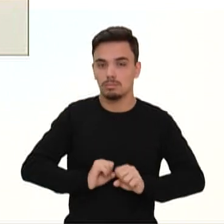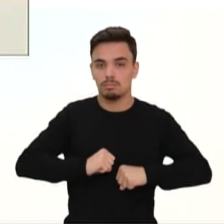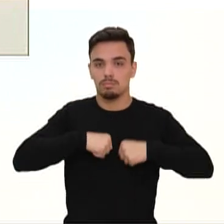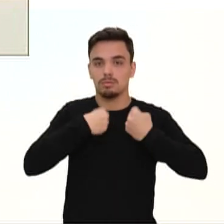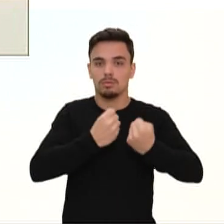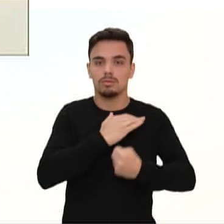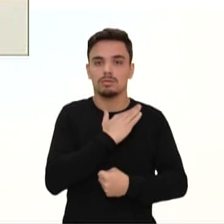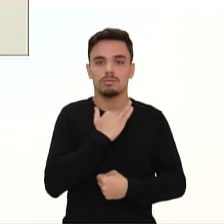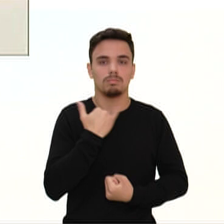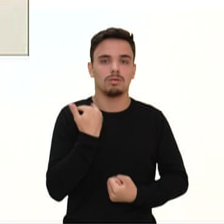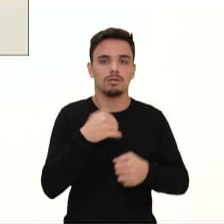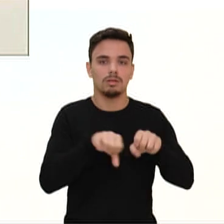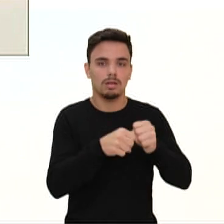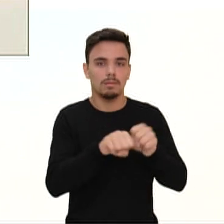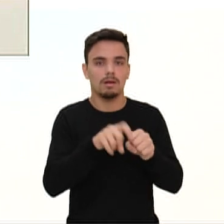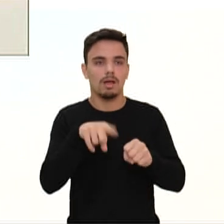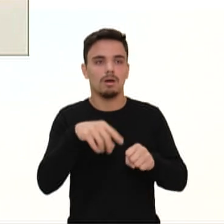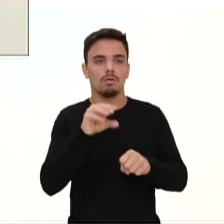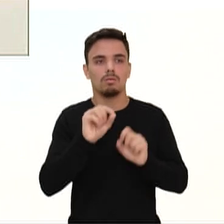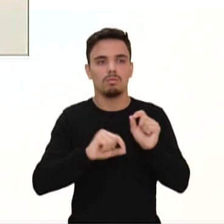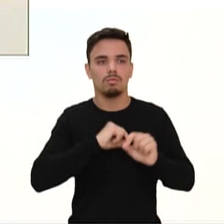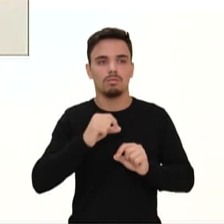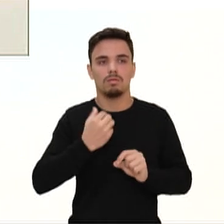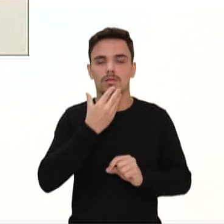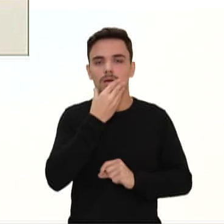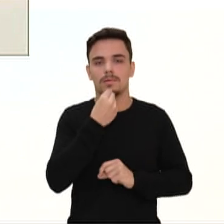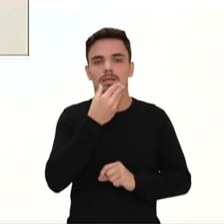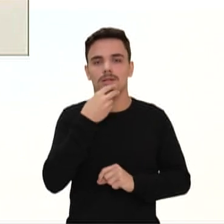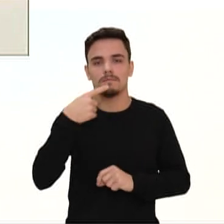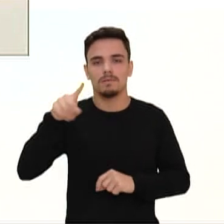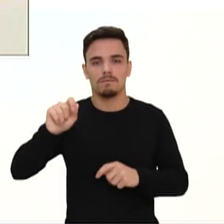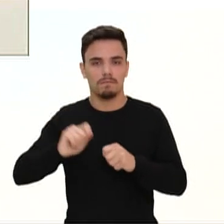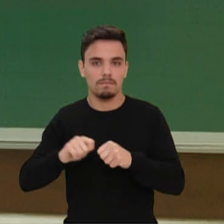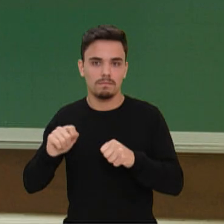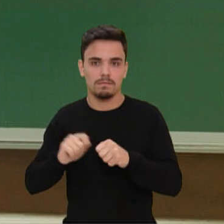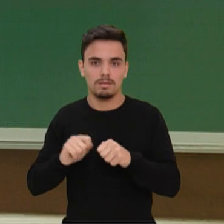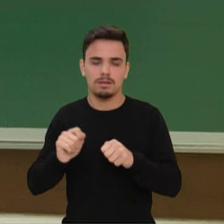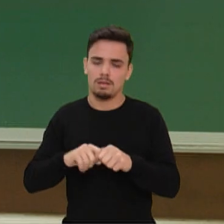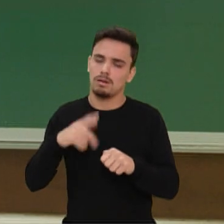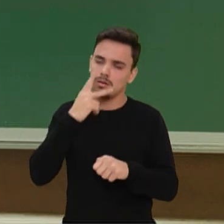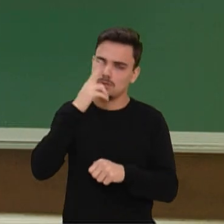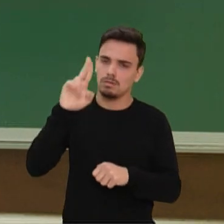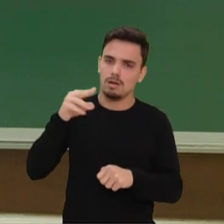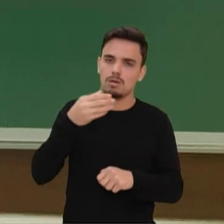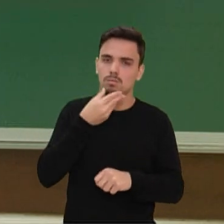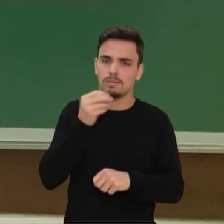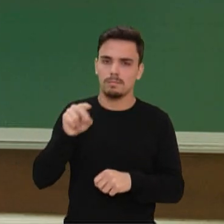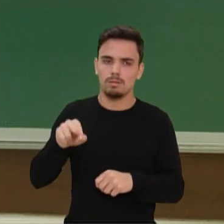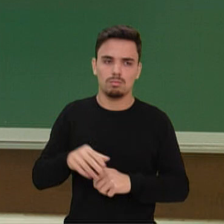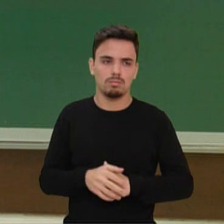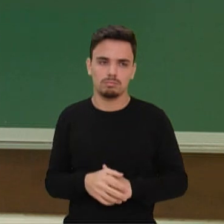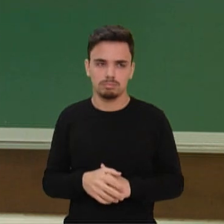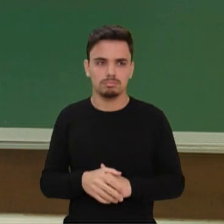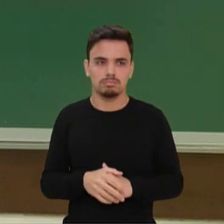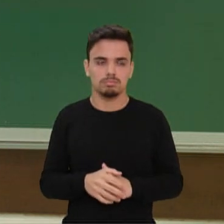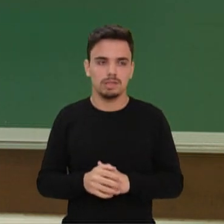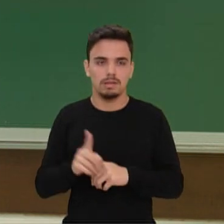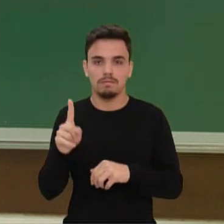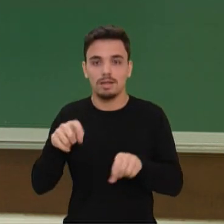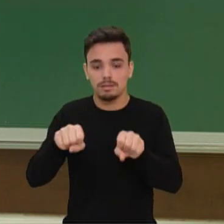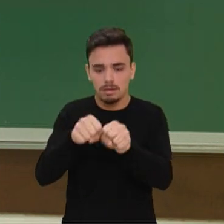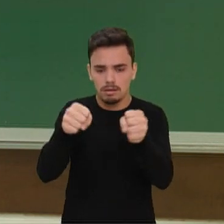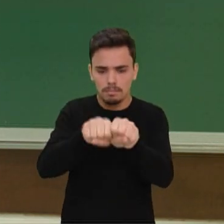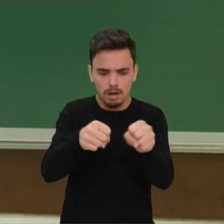impulso destrutivo, é o que o menino está prestes a fazer. Provavelmente é o irmão, né? Ele está prestes a